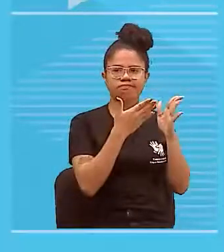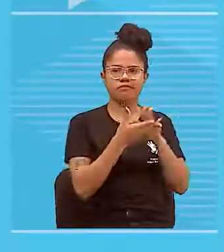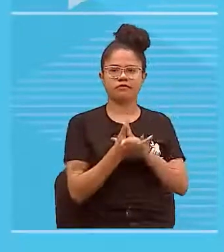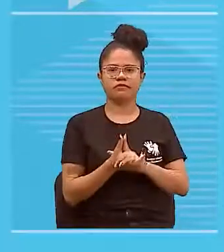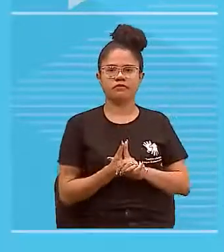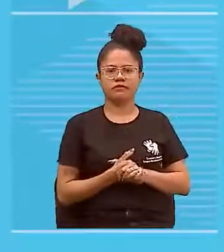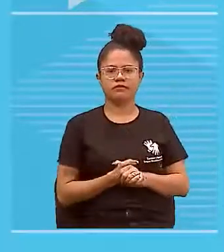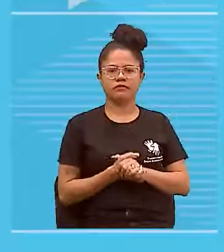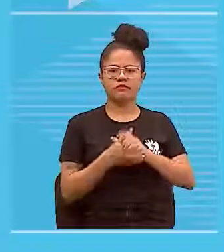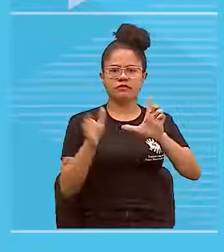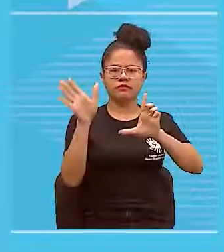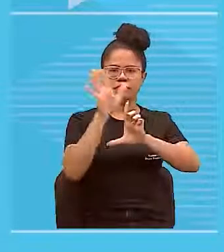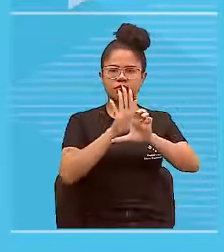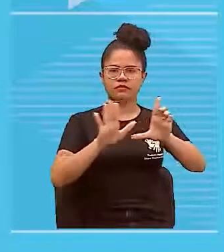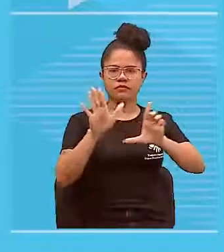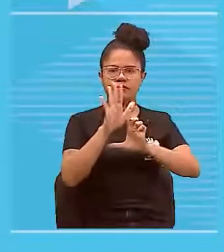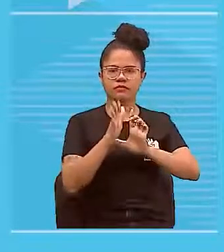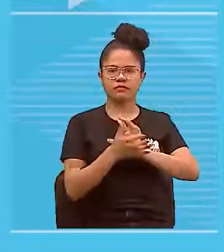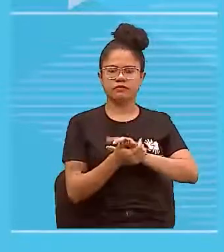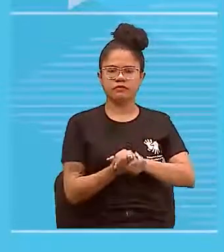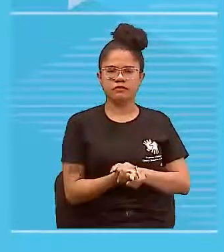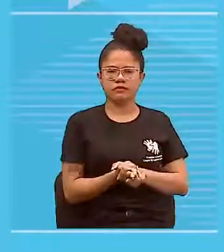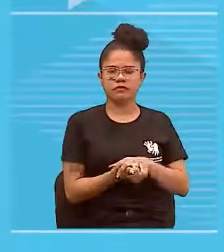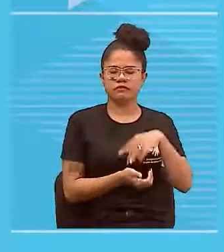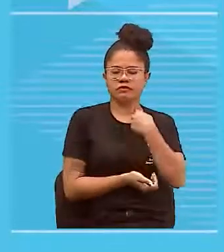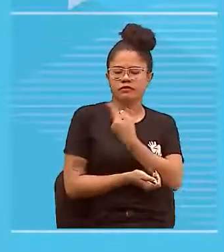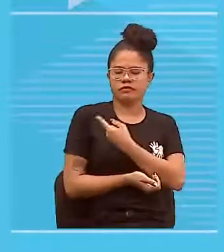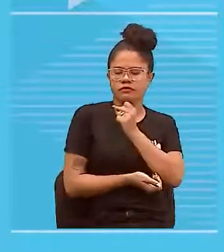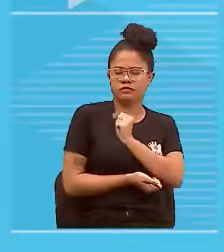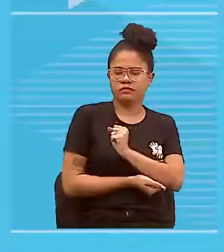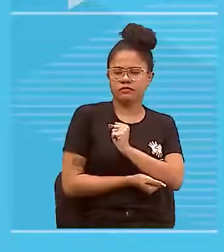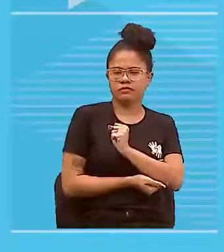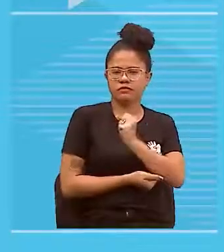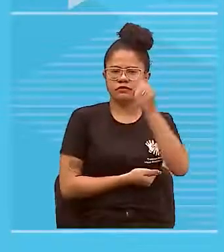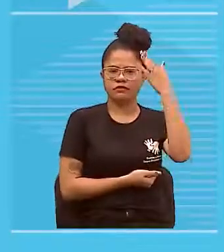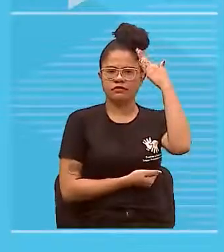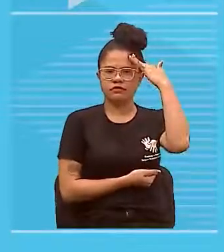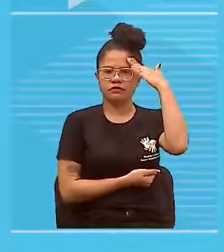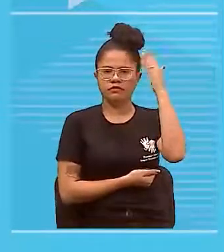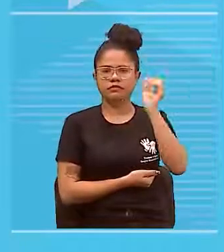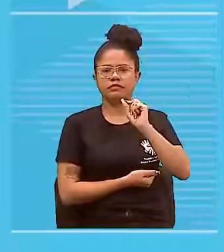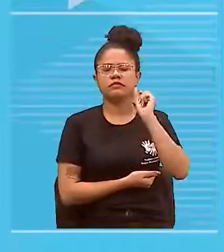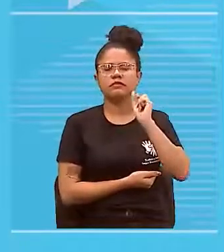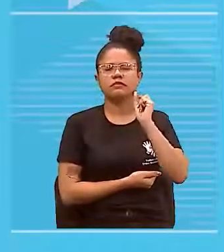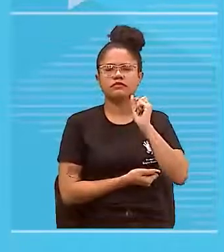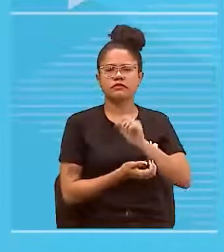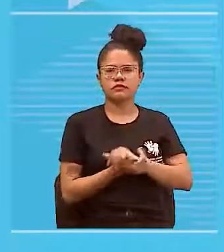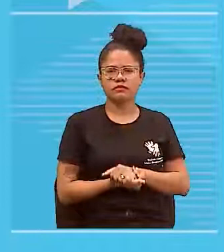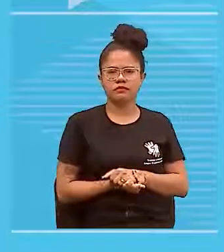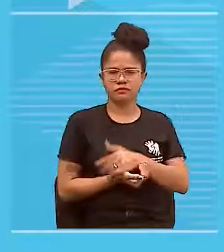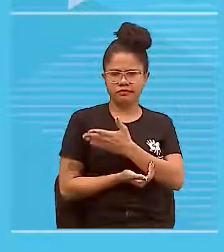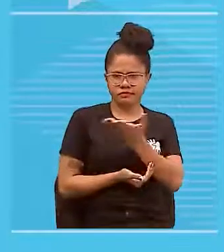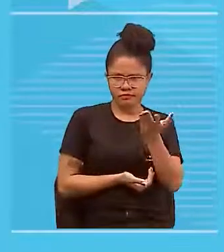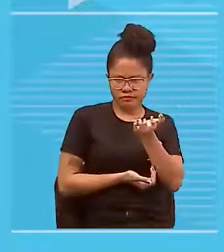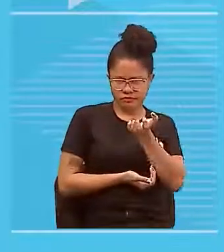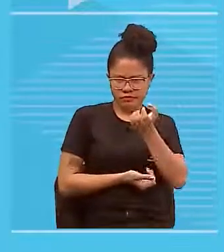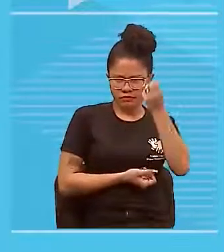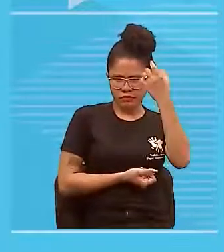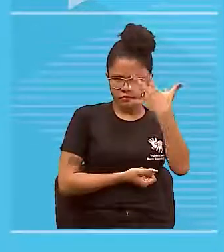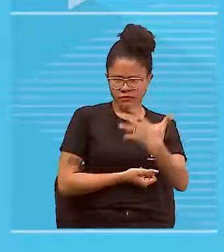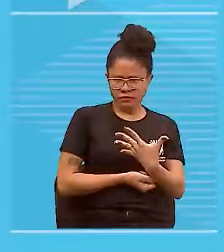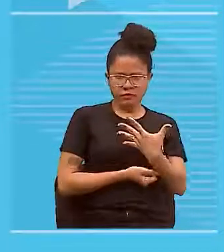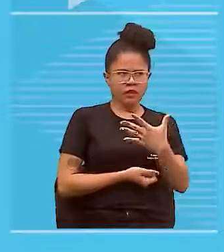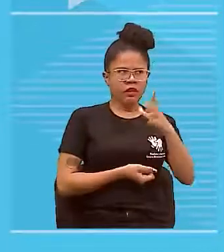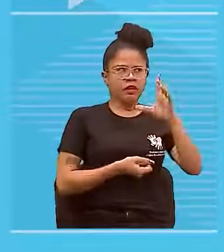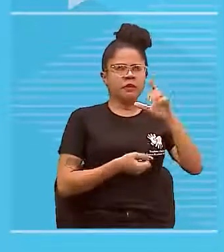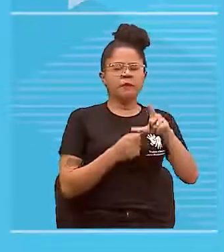na charge O que é que se pode afirmar vocês querem que eu comente cada item com vocês